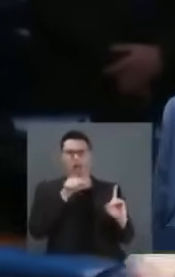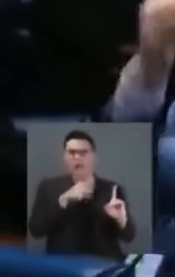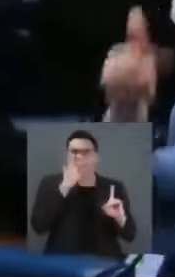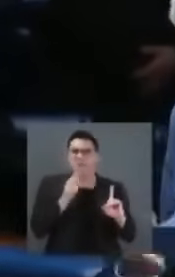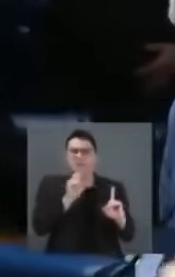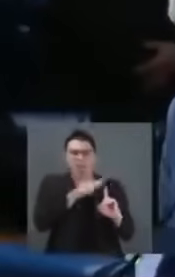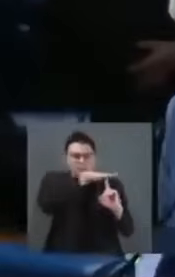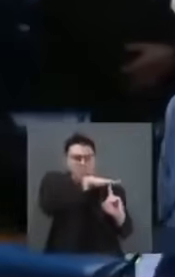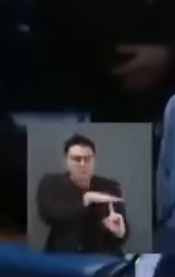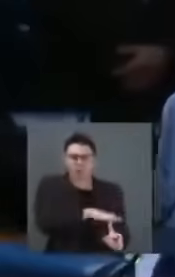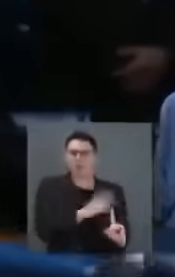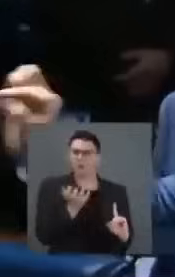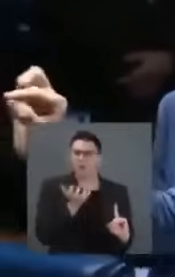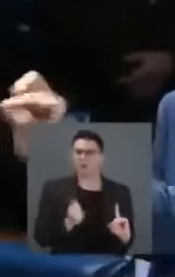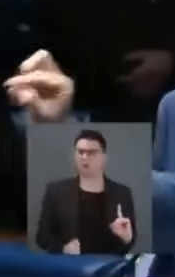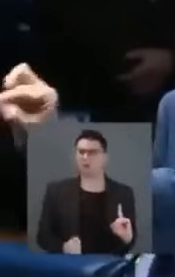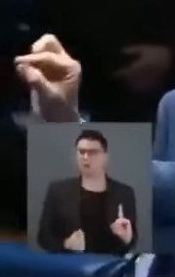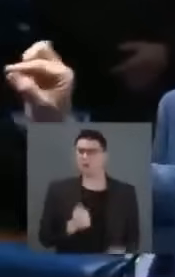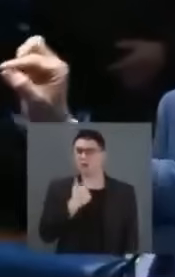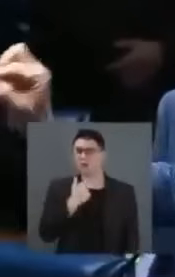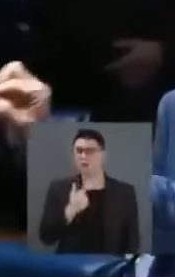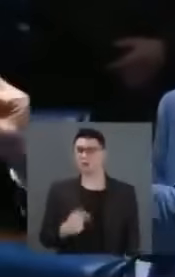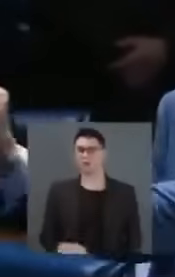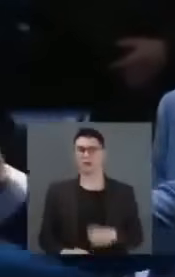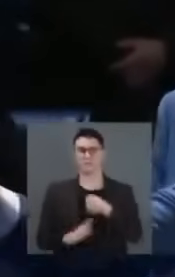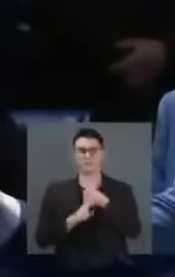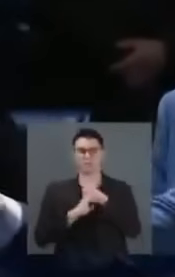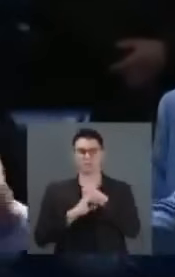reduzir o tamanho da mulher. Homens e